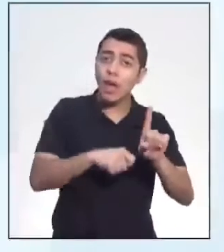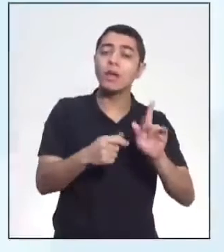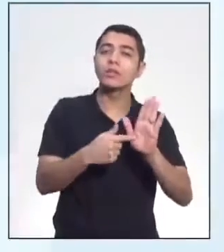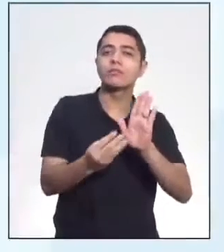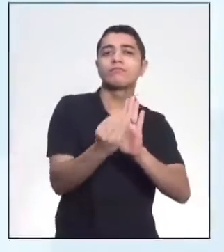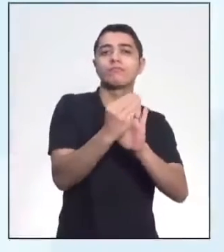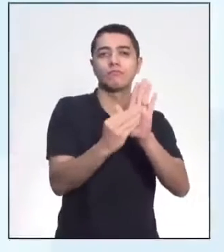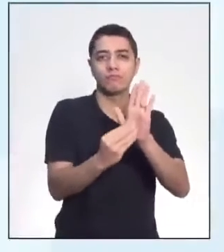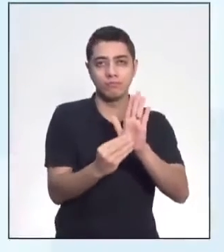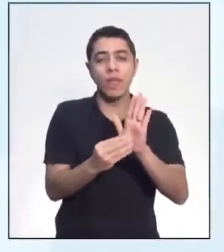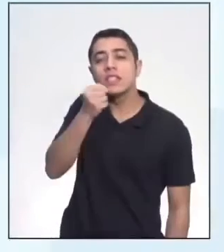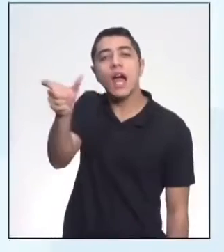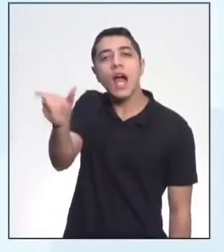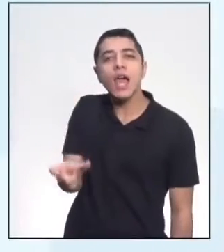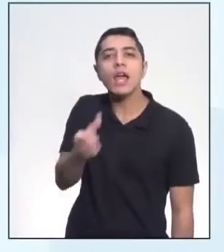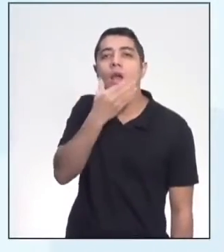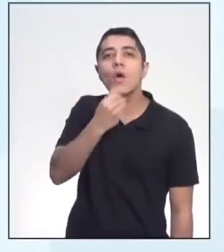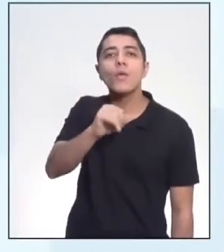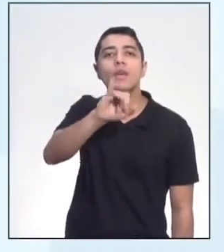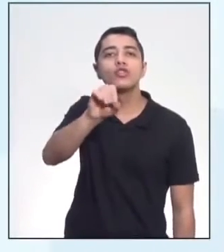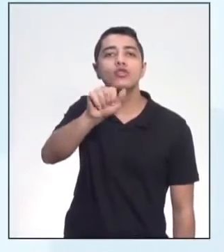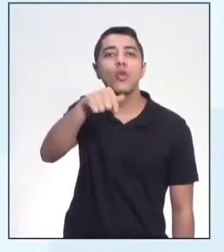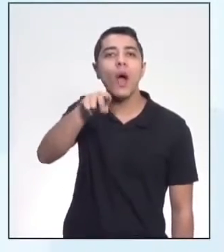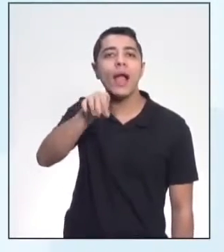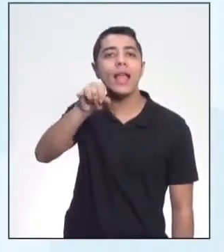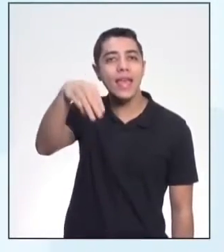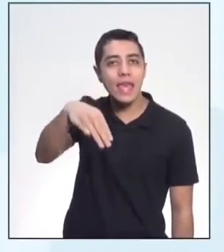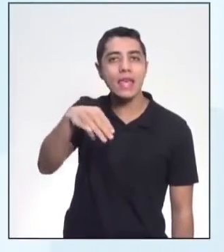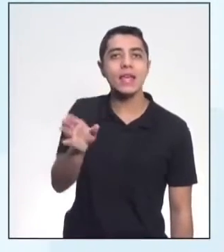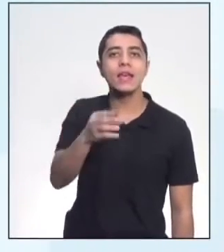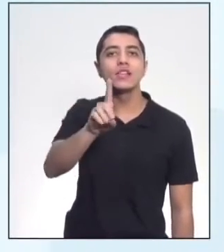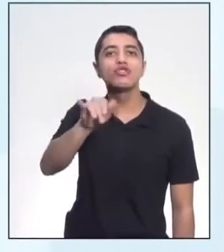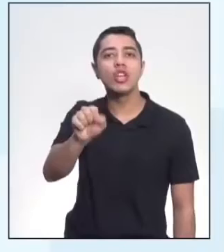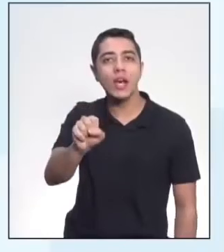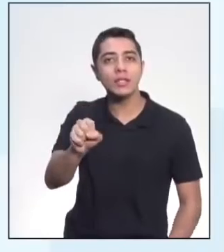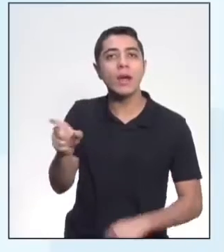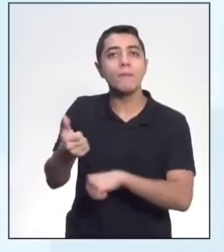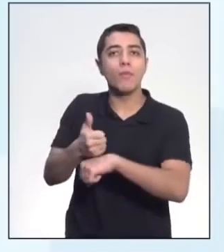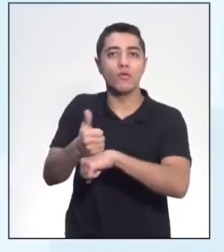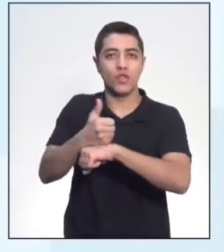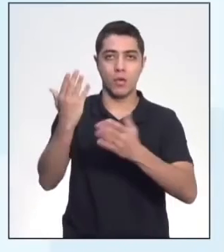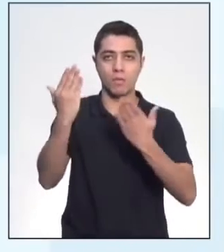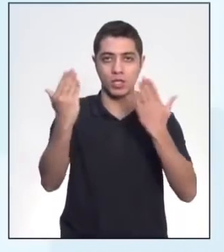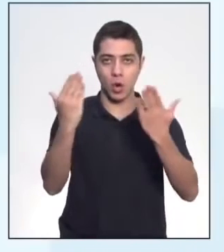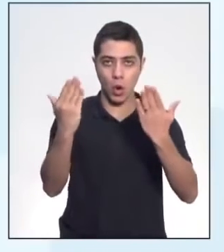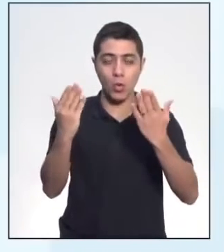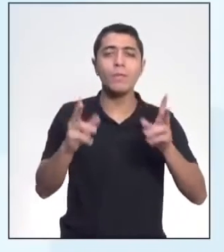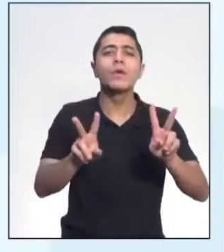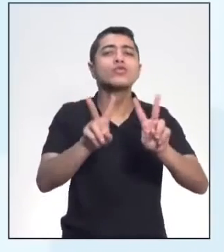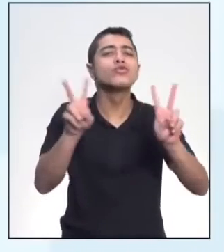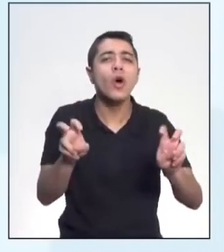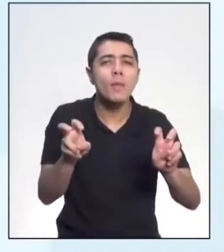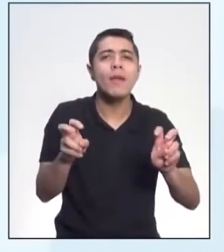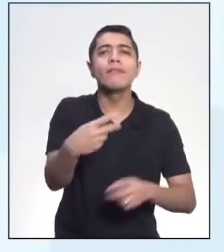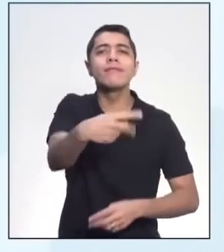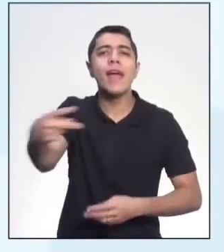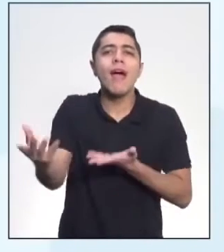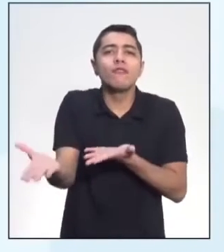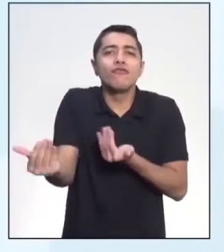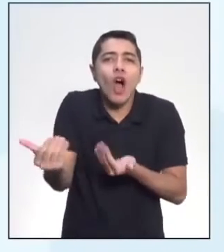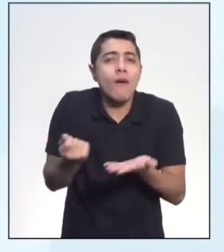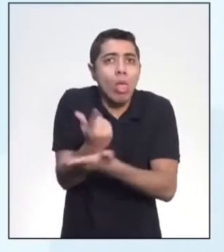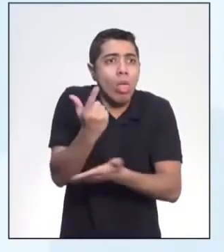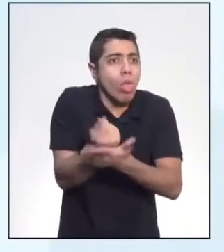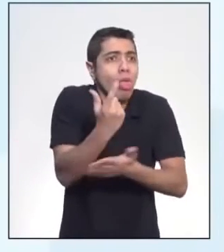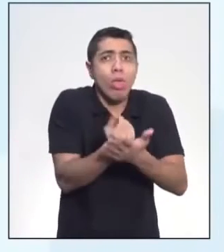psicólogo Joaquim Dias, que comenta sobre o polêmico assunto, o consumismo desenfreado dos adolescentes. Eu